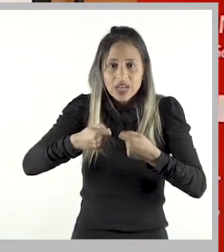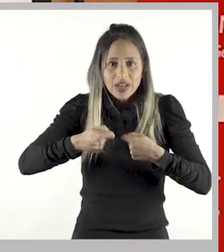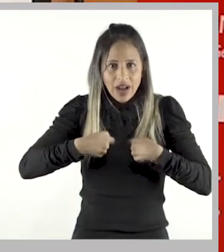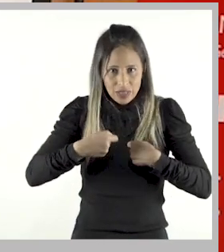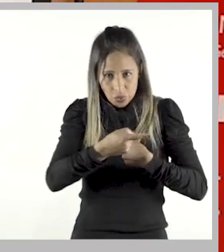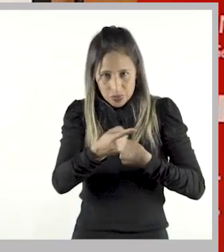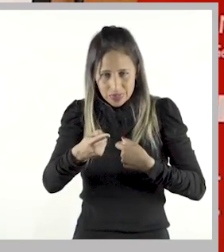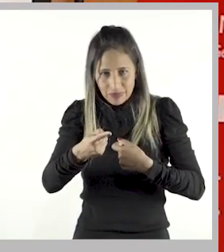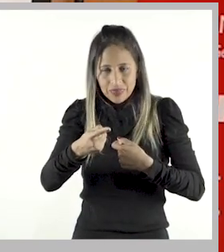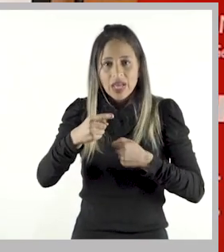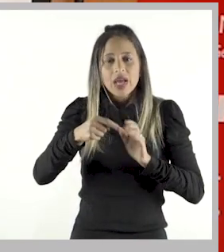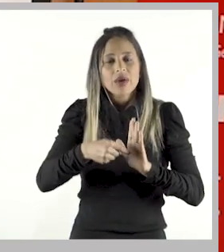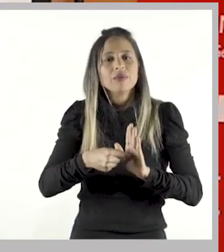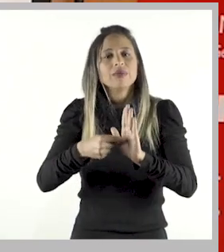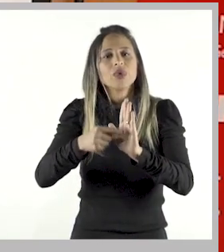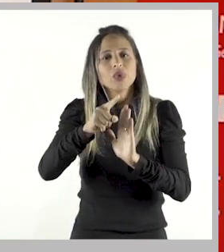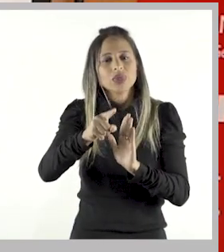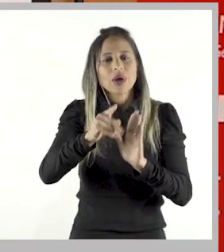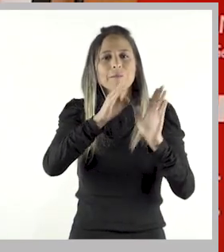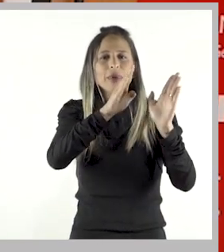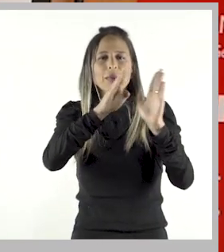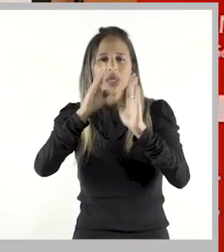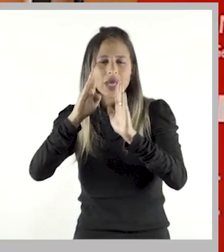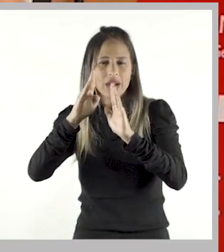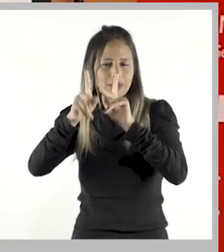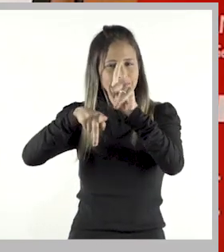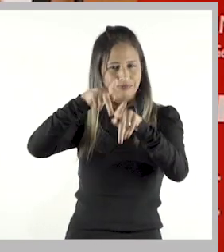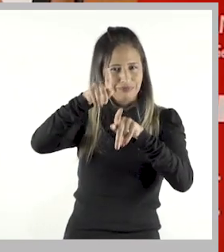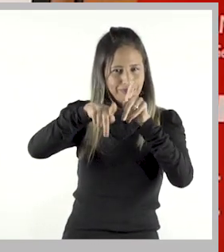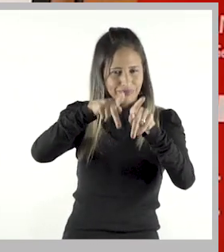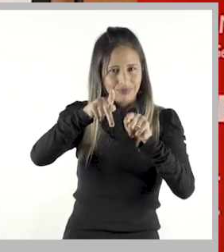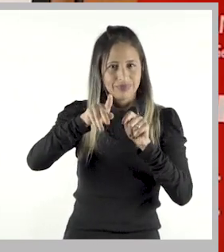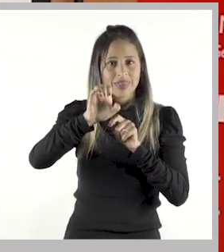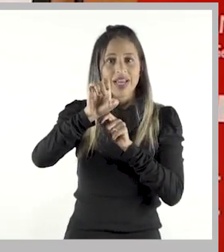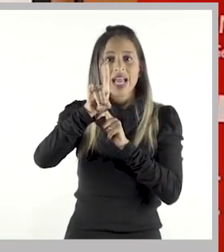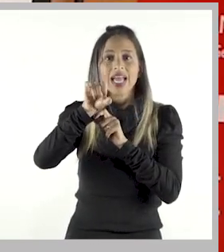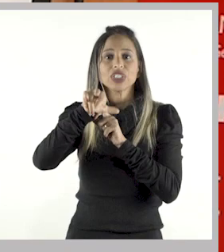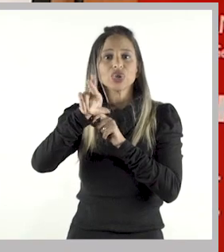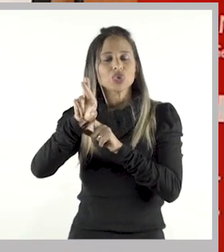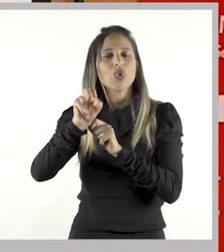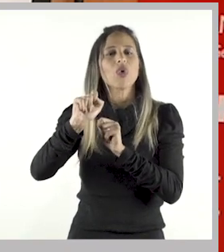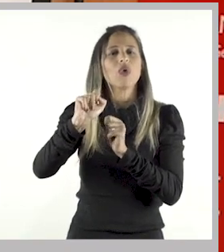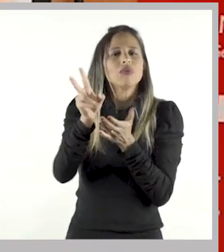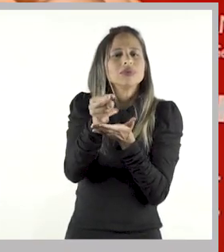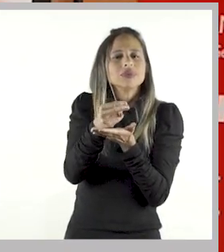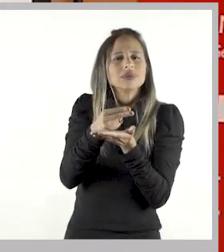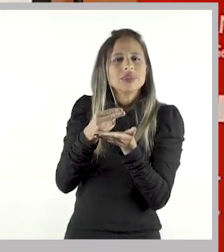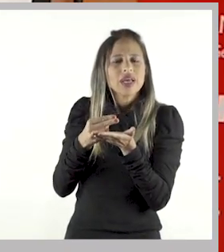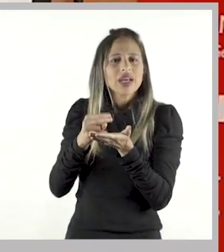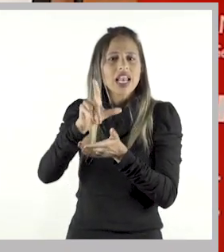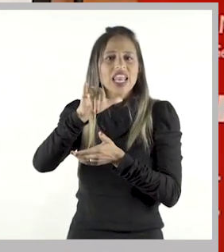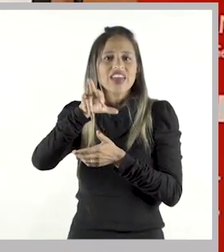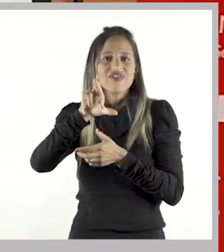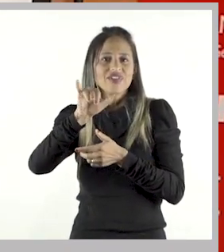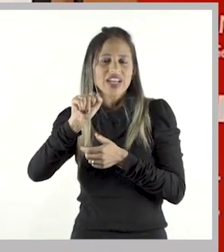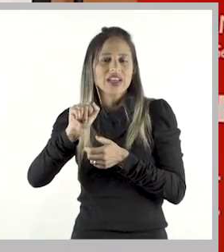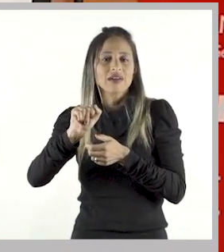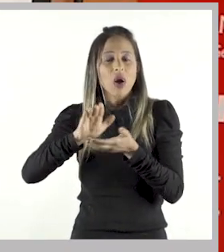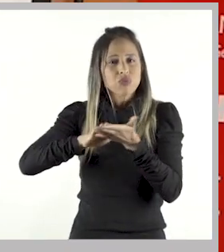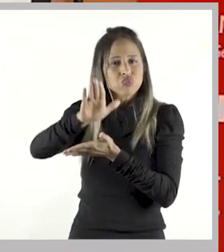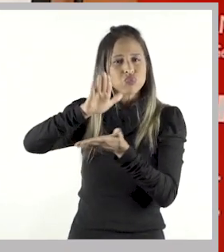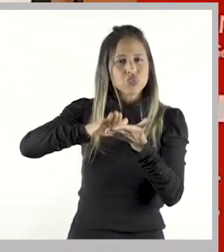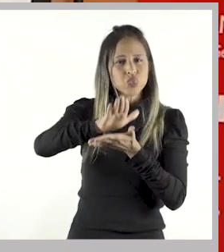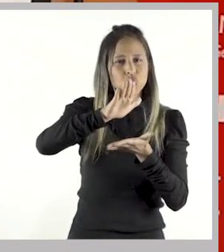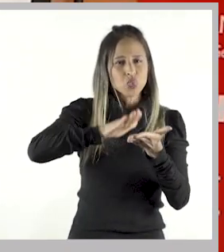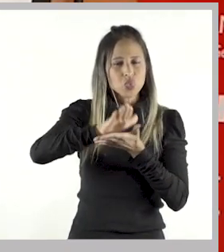da biblioteca comunitária, o editor, o ilustrador, a livreira, a gráfica, a distribuição do